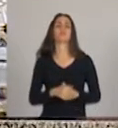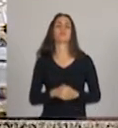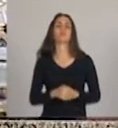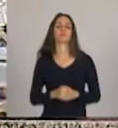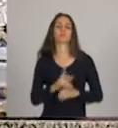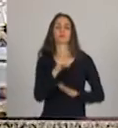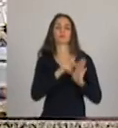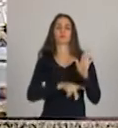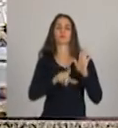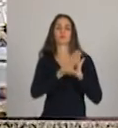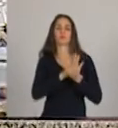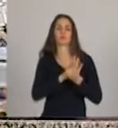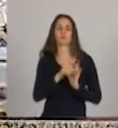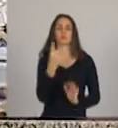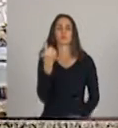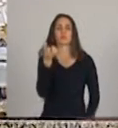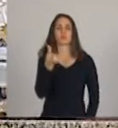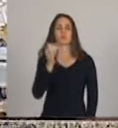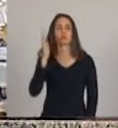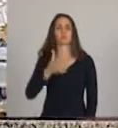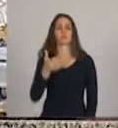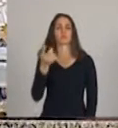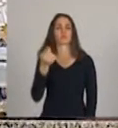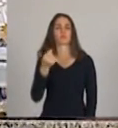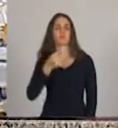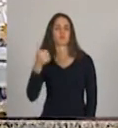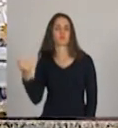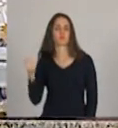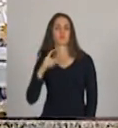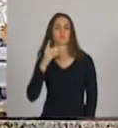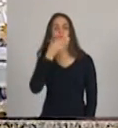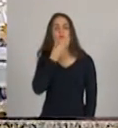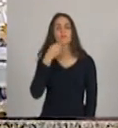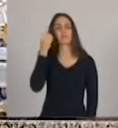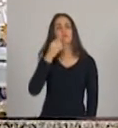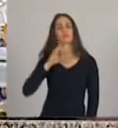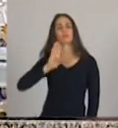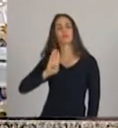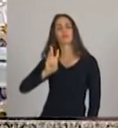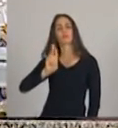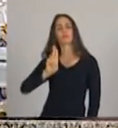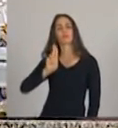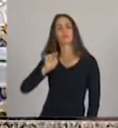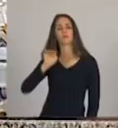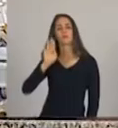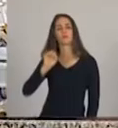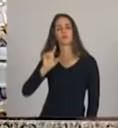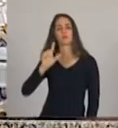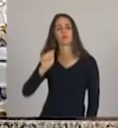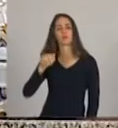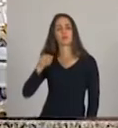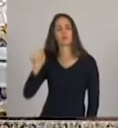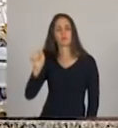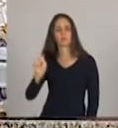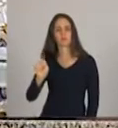do projeto de lei 16/2021, do deputado Bruno Lamas, que